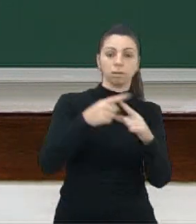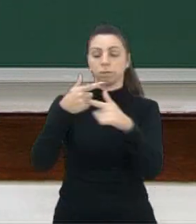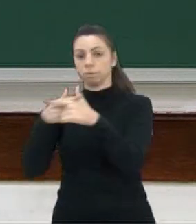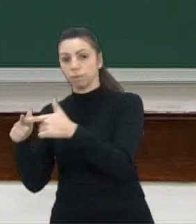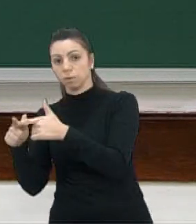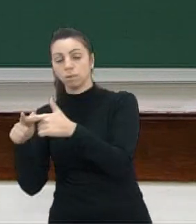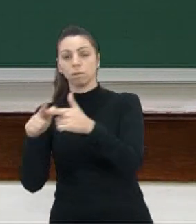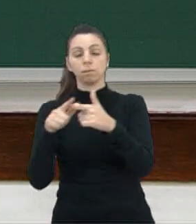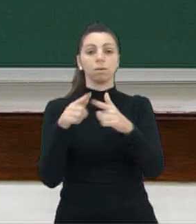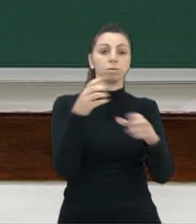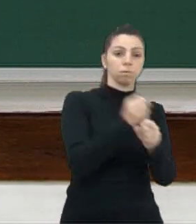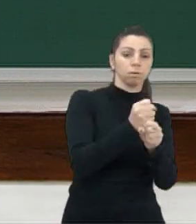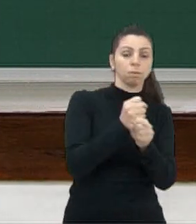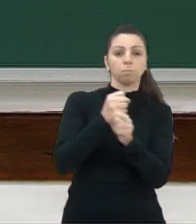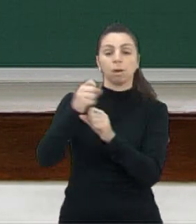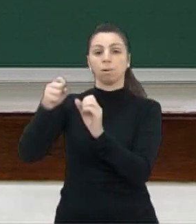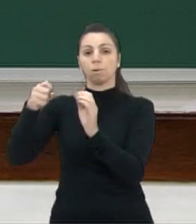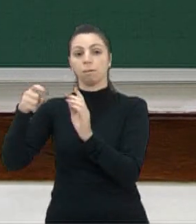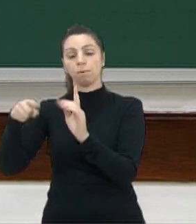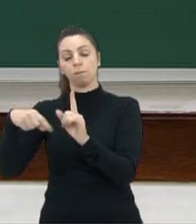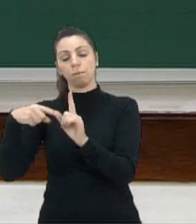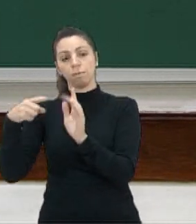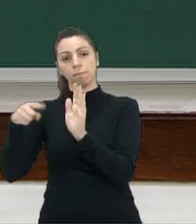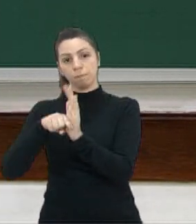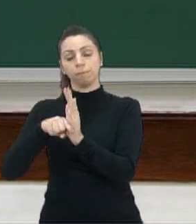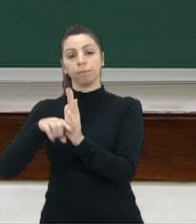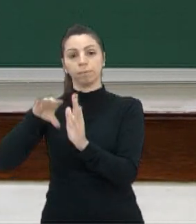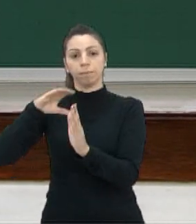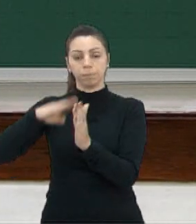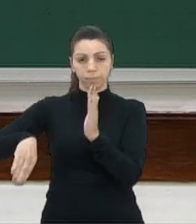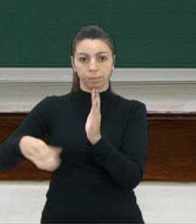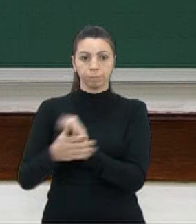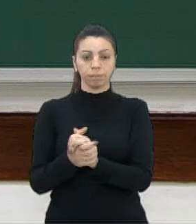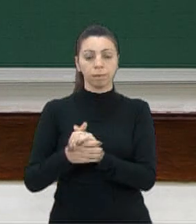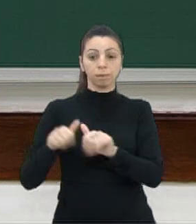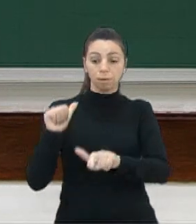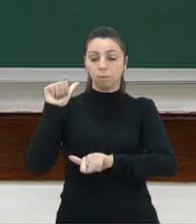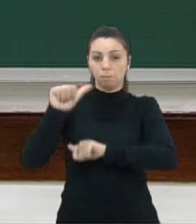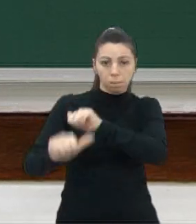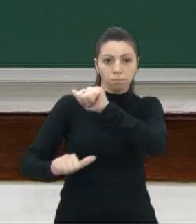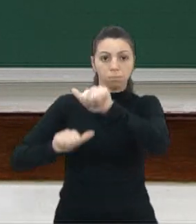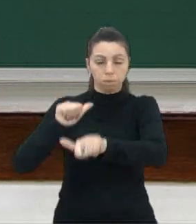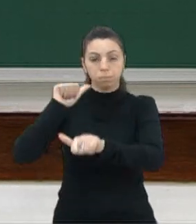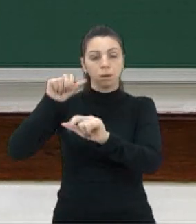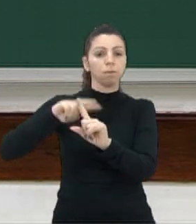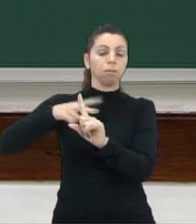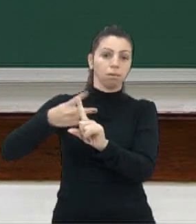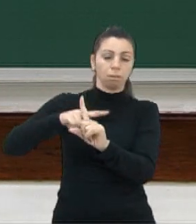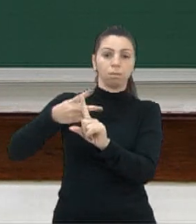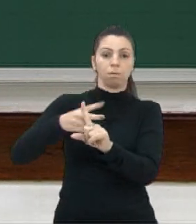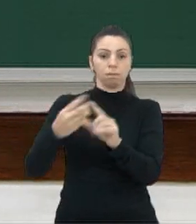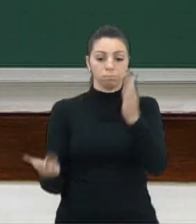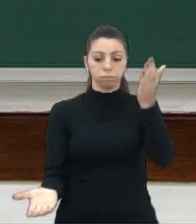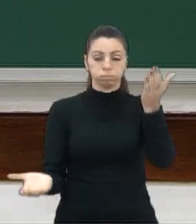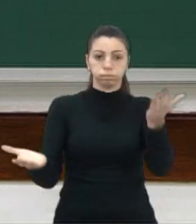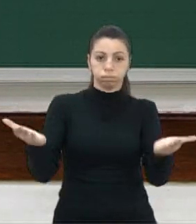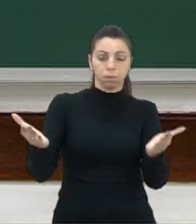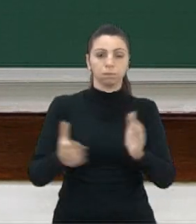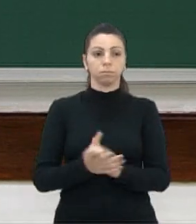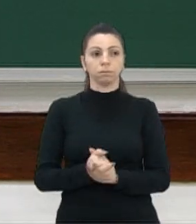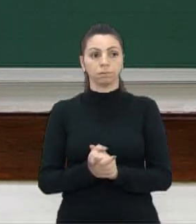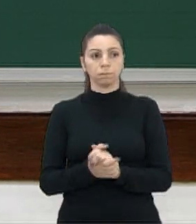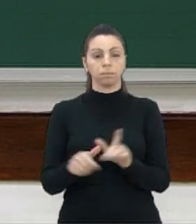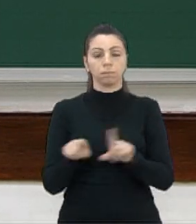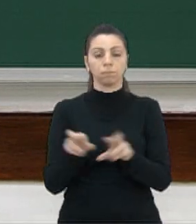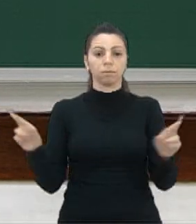reagentes, obedecendo sempre a lei do Lavoisier do balanceamento, eu vou fazer essa modificação na proporção das quantidades. E a relação